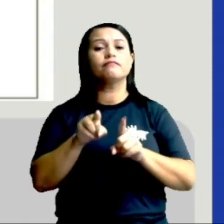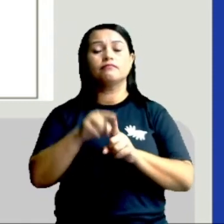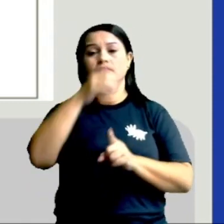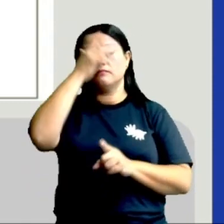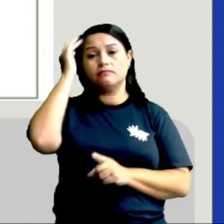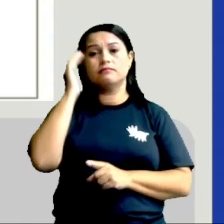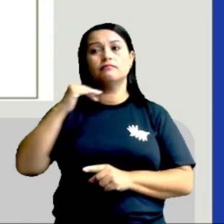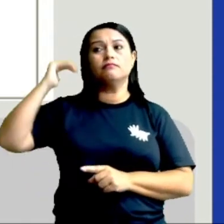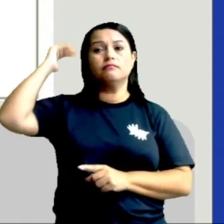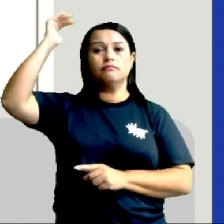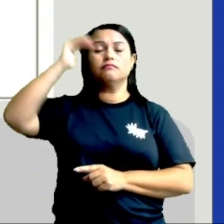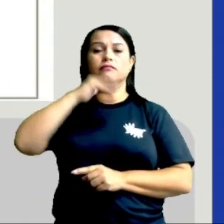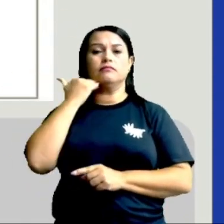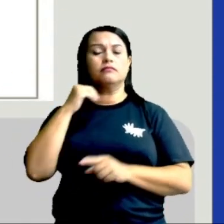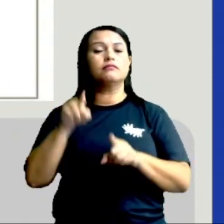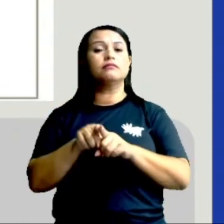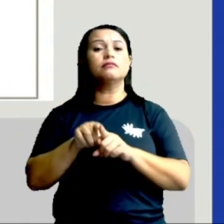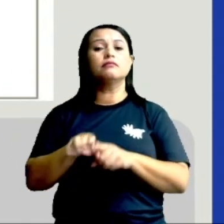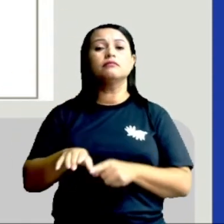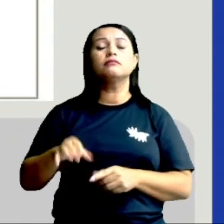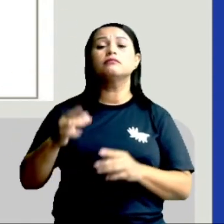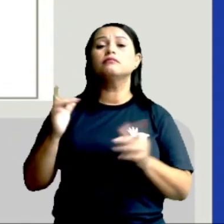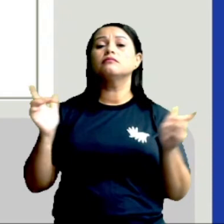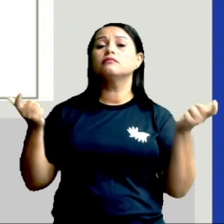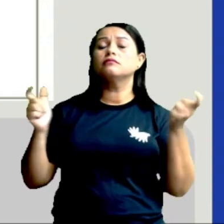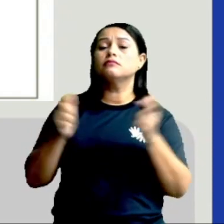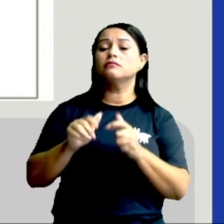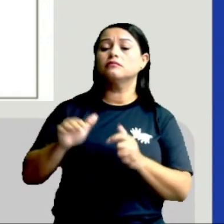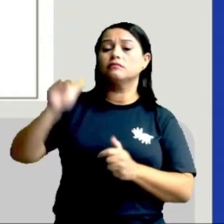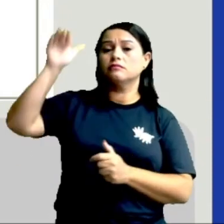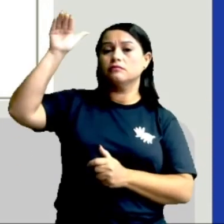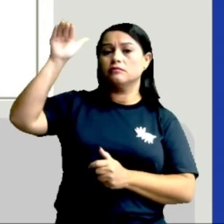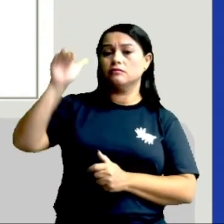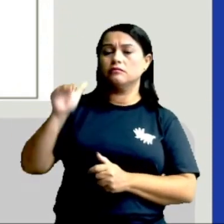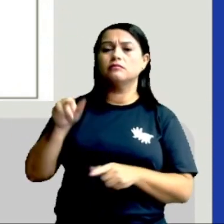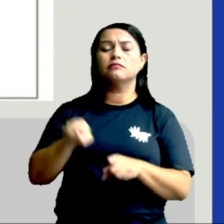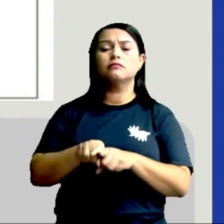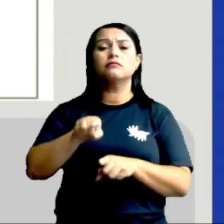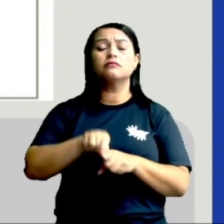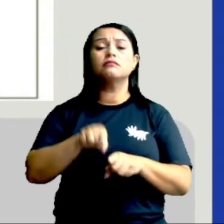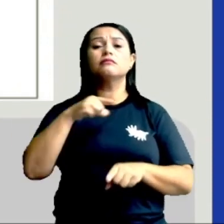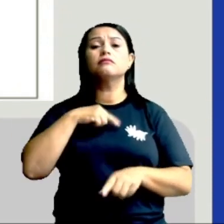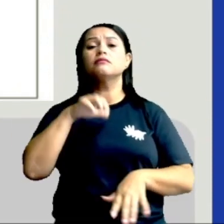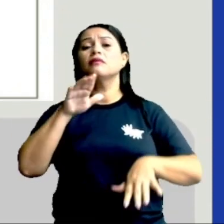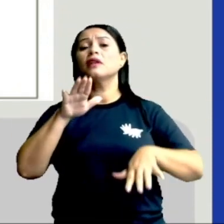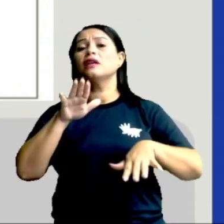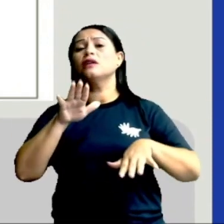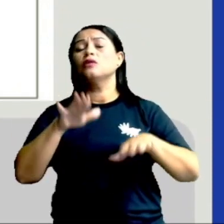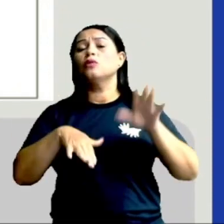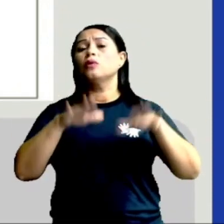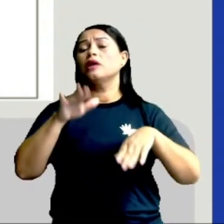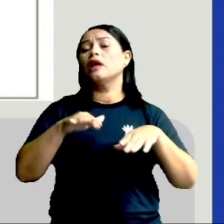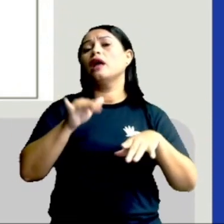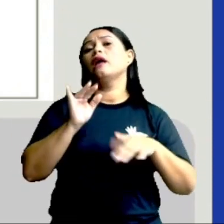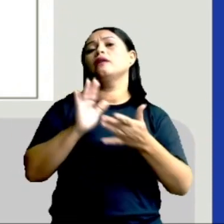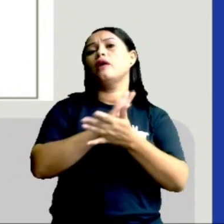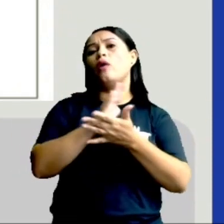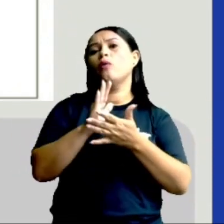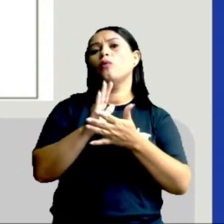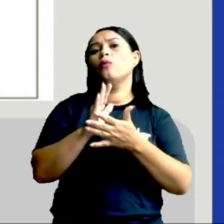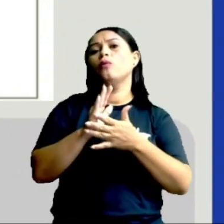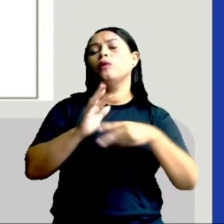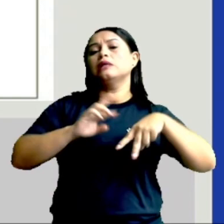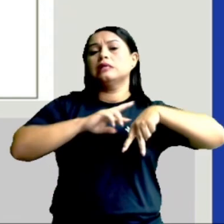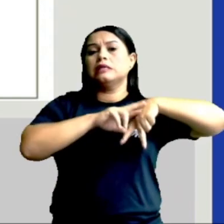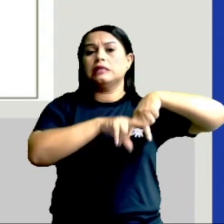da taxa de crescimento natural e também o desequilíbrio entre os sexos. Já na parte econômica, com